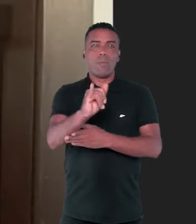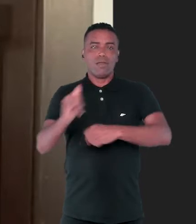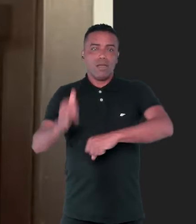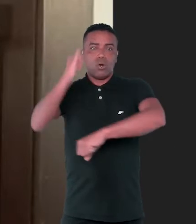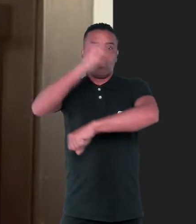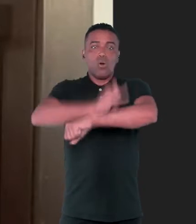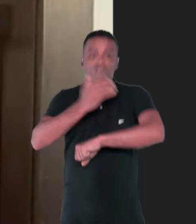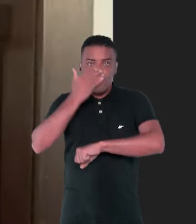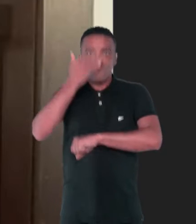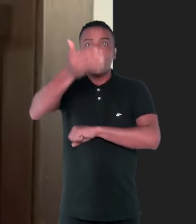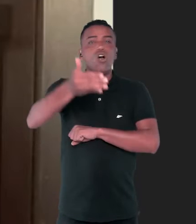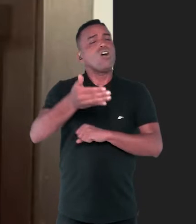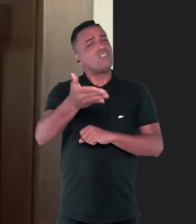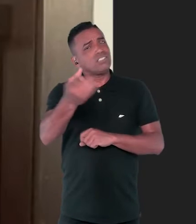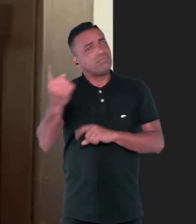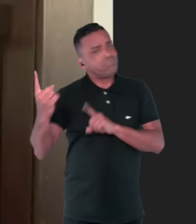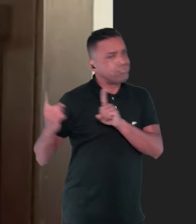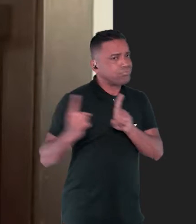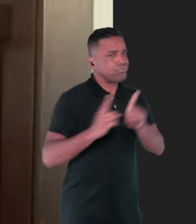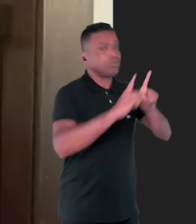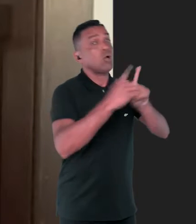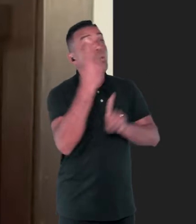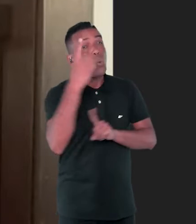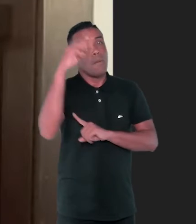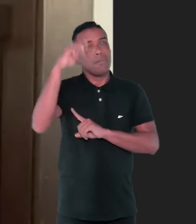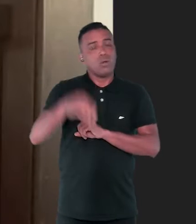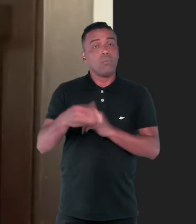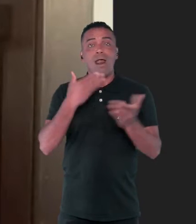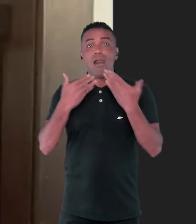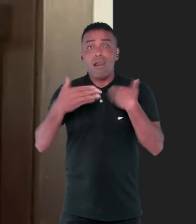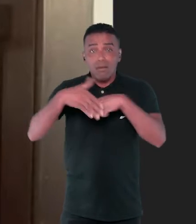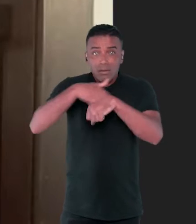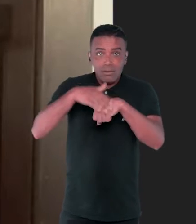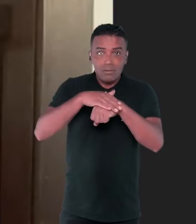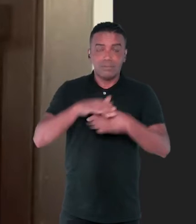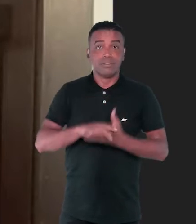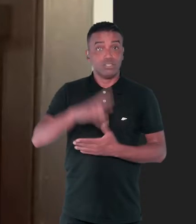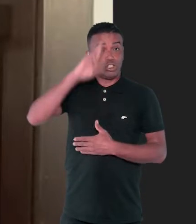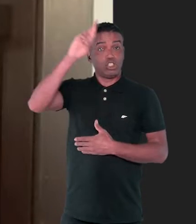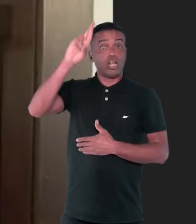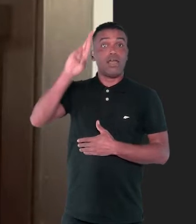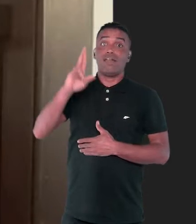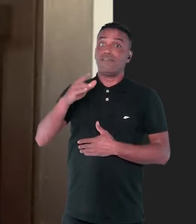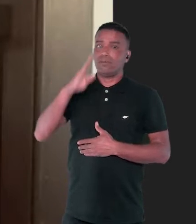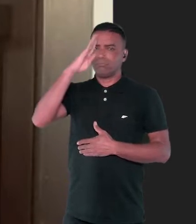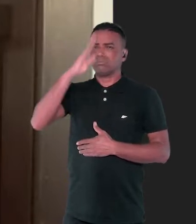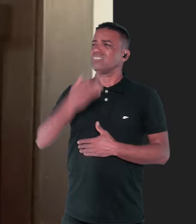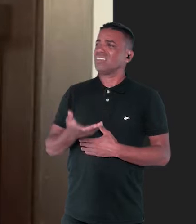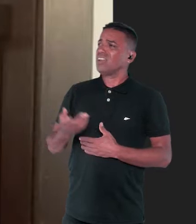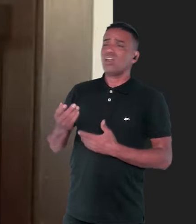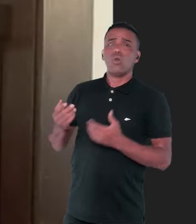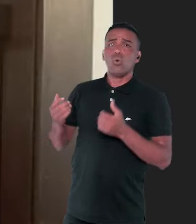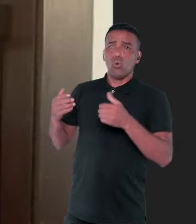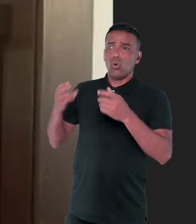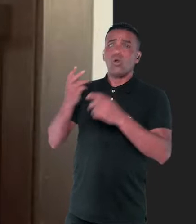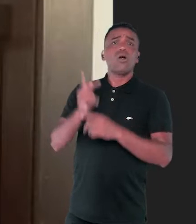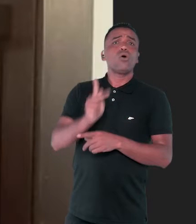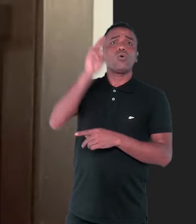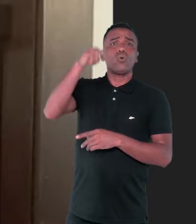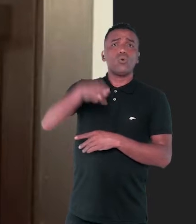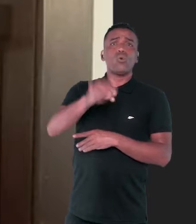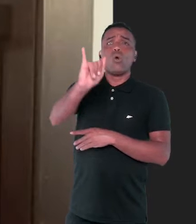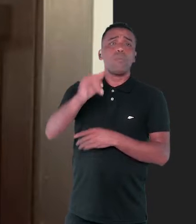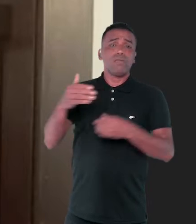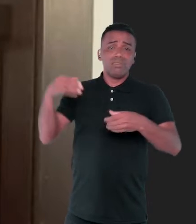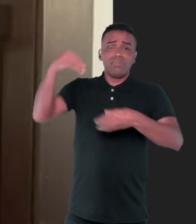desse uma paradinha lá, de 1 minuto, para o senhor falar comigo. Aí o chefe do gabinete militar falou assim: mas por que você não pôs a Kombi mais perto aqui dentro? Eu